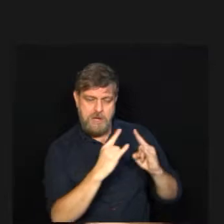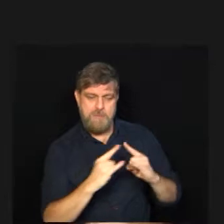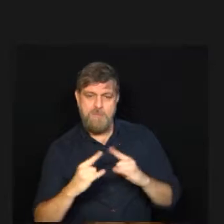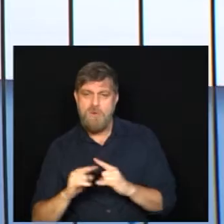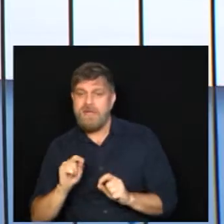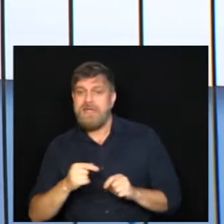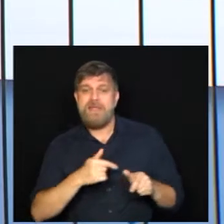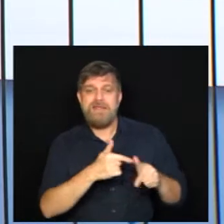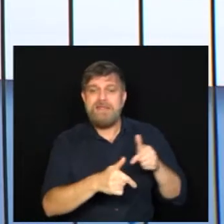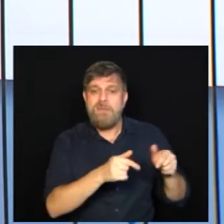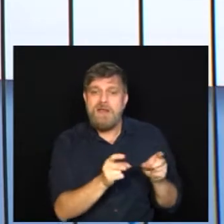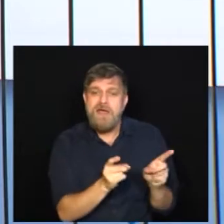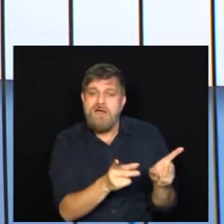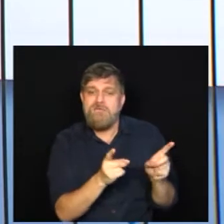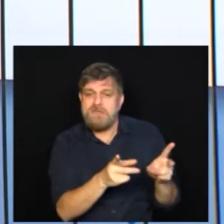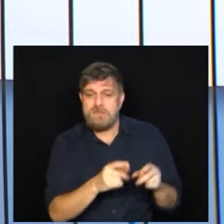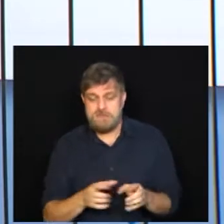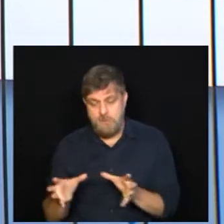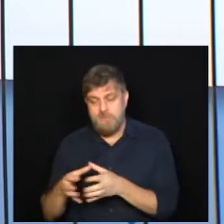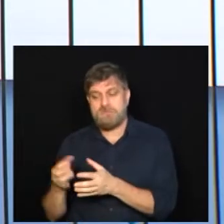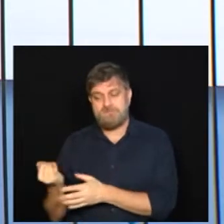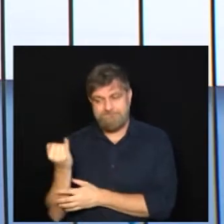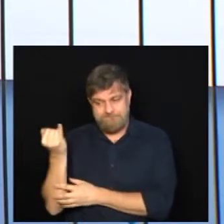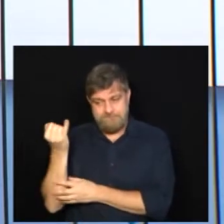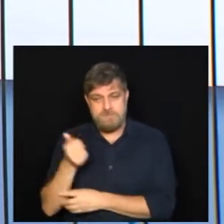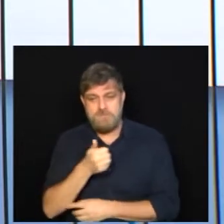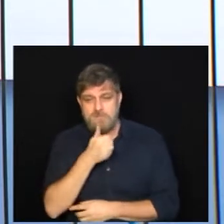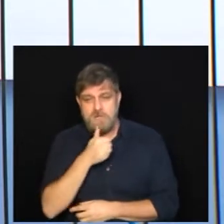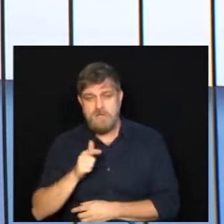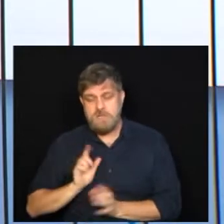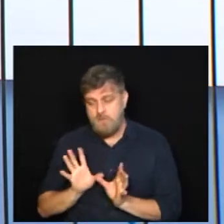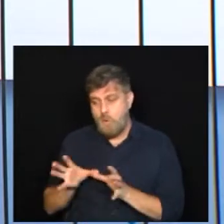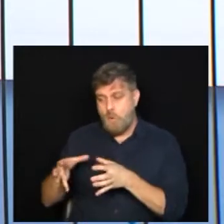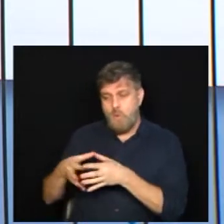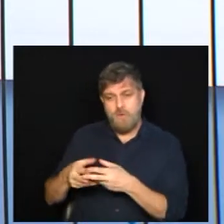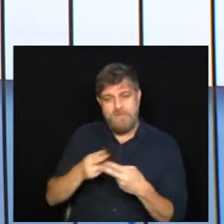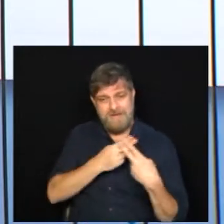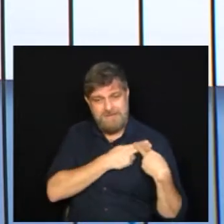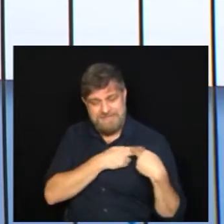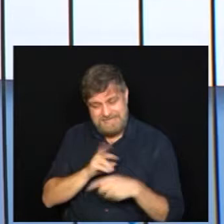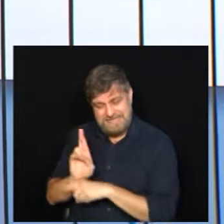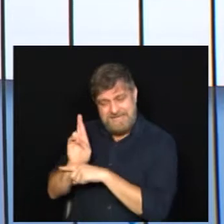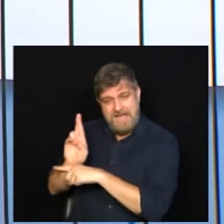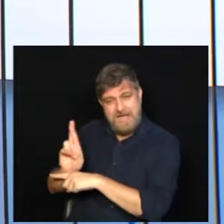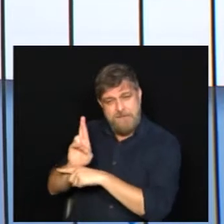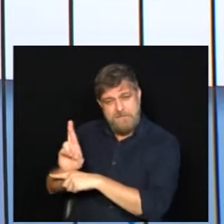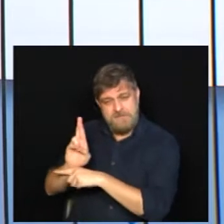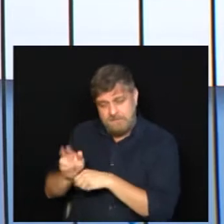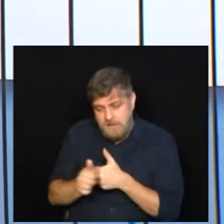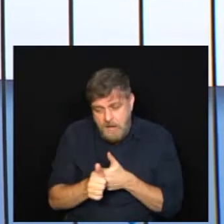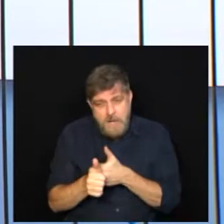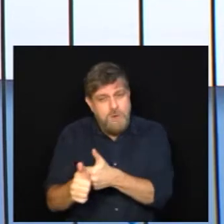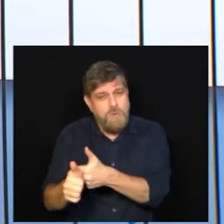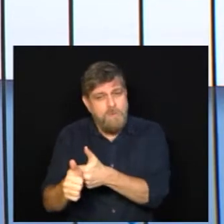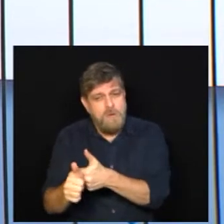importante. E a gente teve ainda a comissão de representação que vai